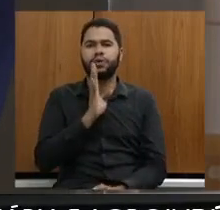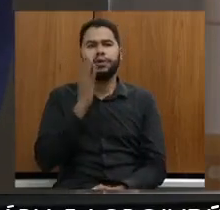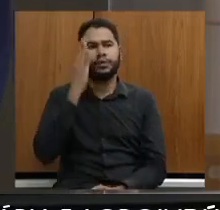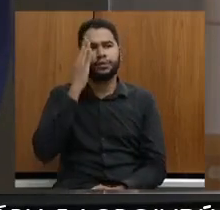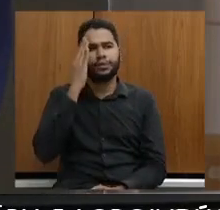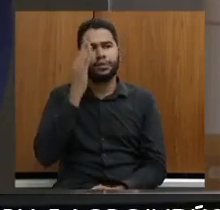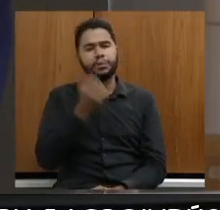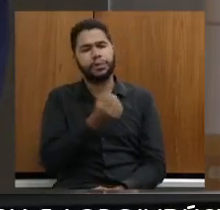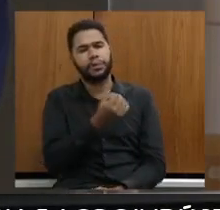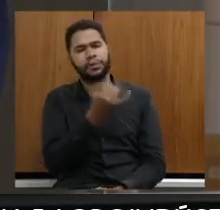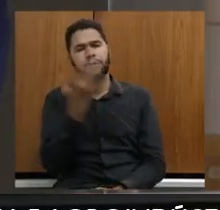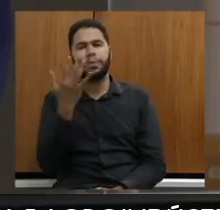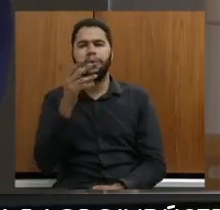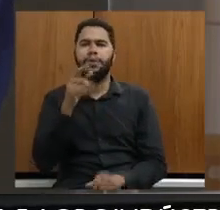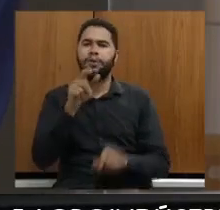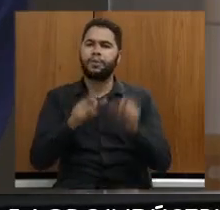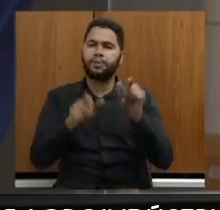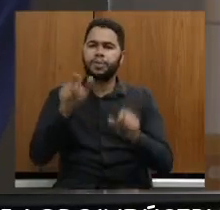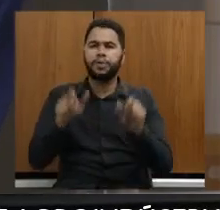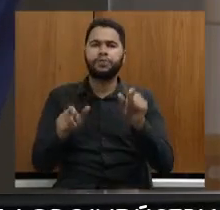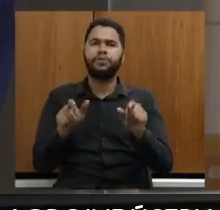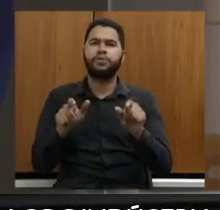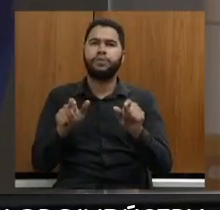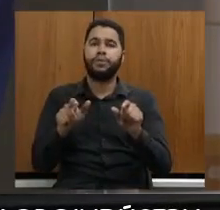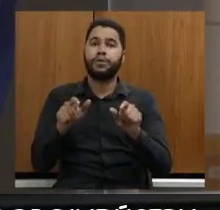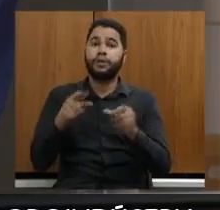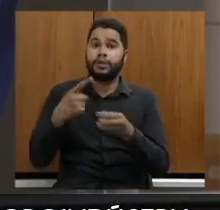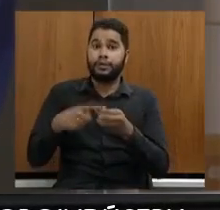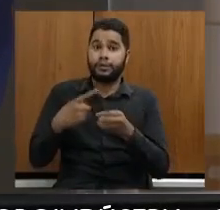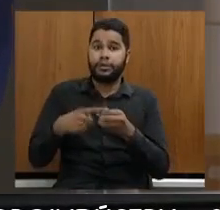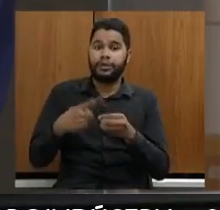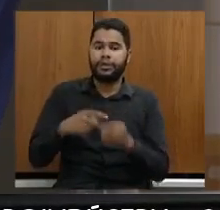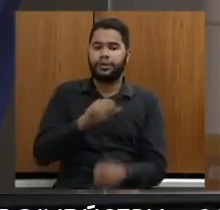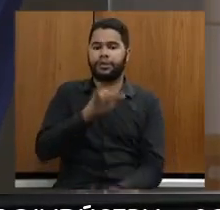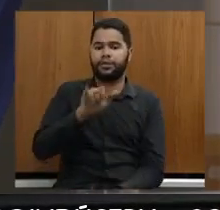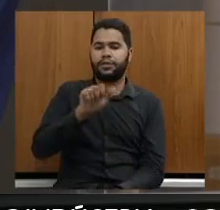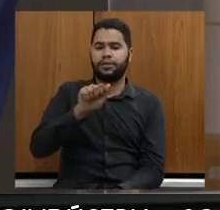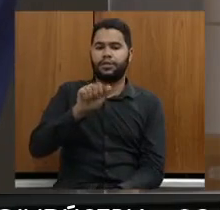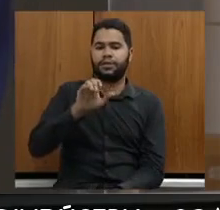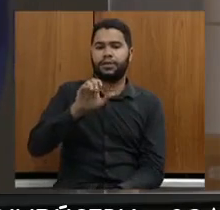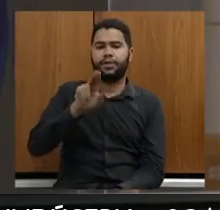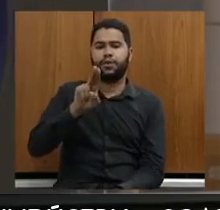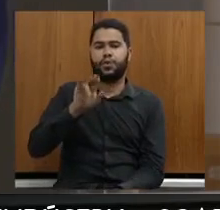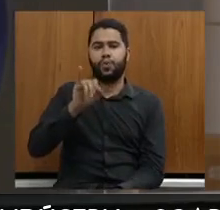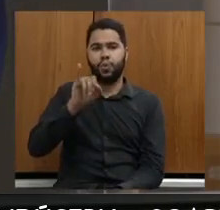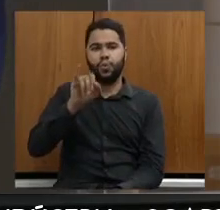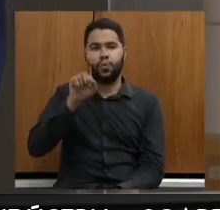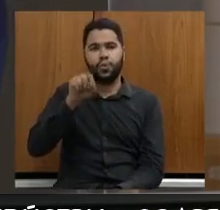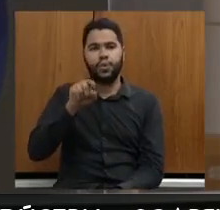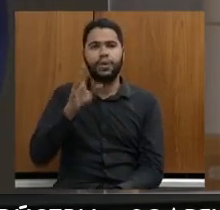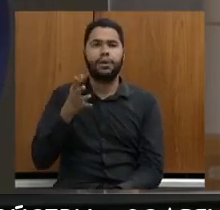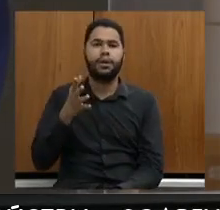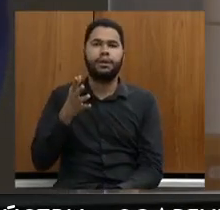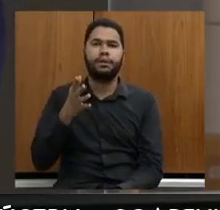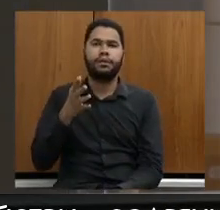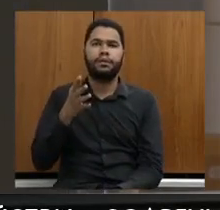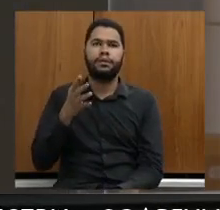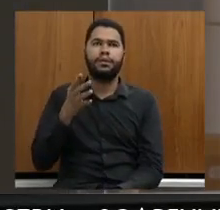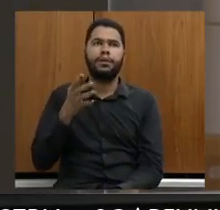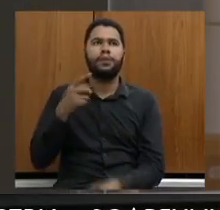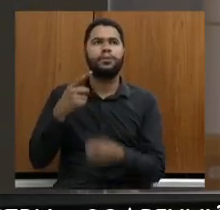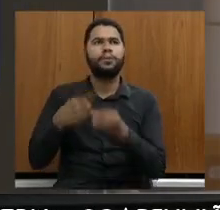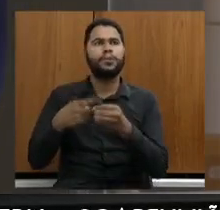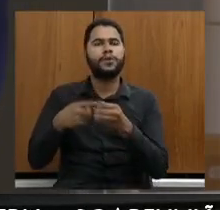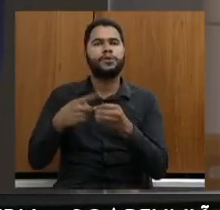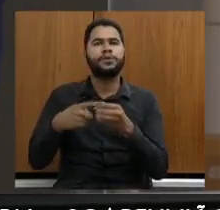quantidade de pessoas que têm Terra lá 20 30 lá na minha cidade de Jacuí tem uma família que são há de Nacional na